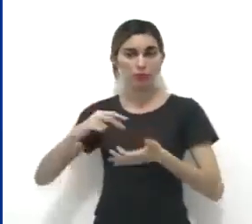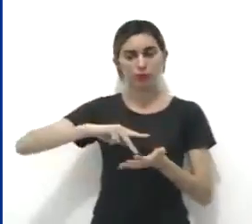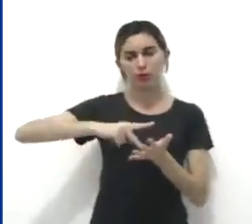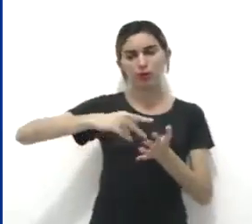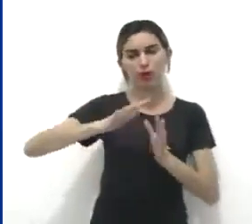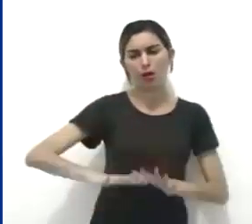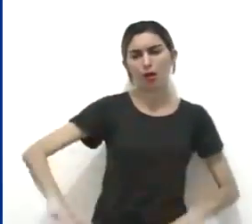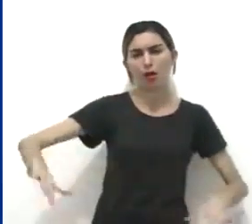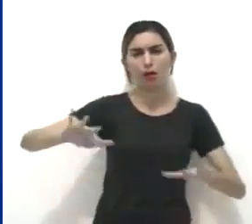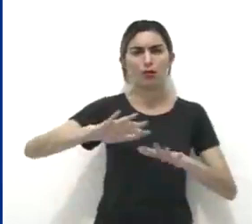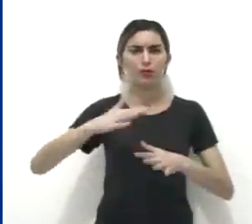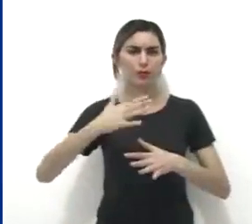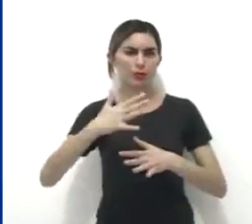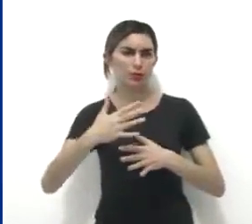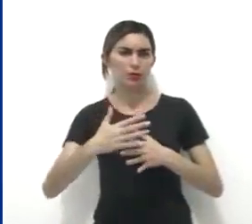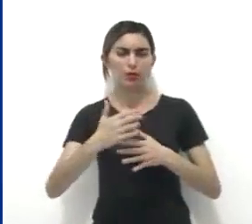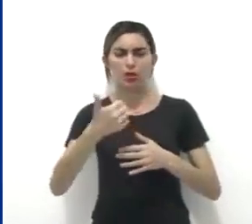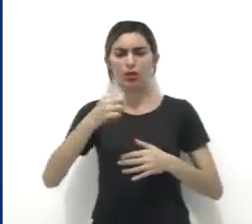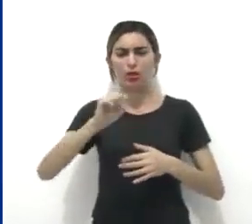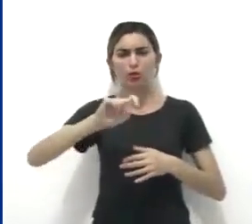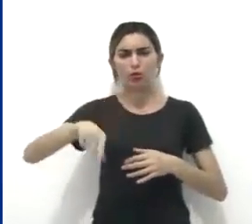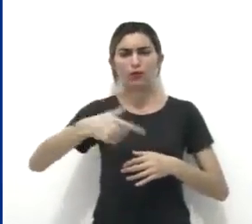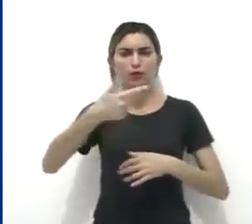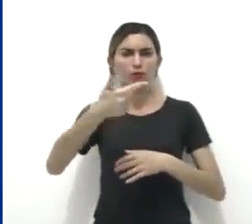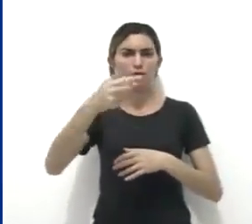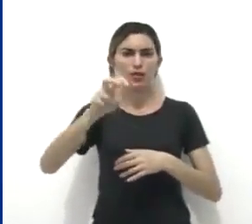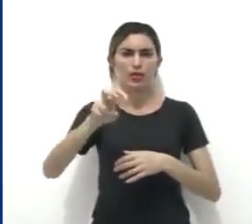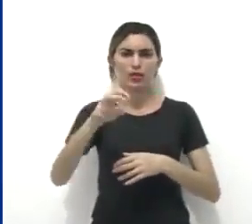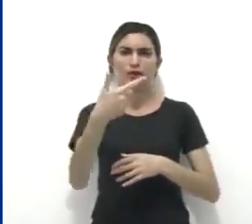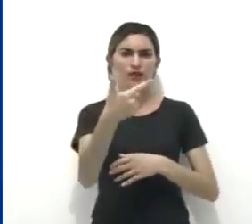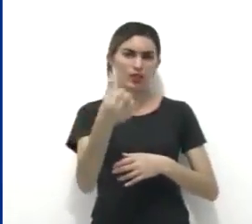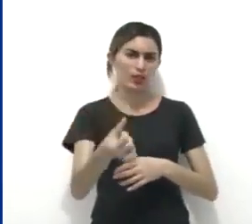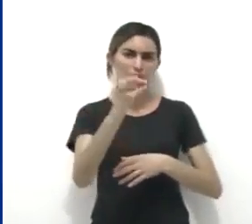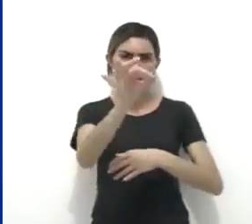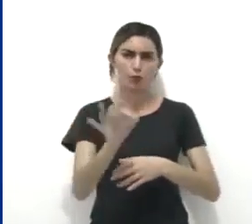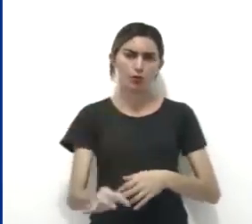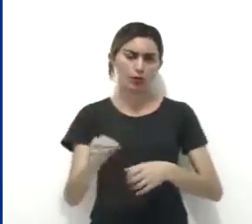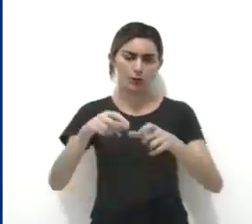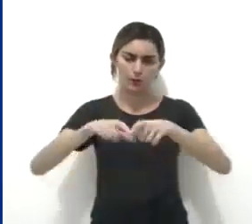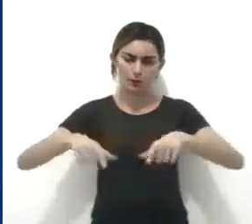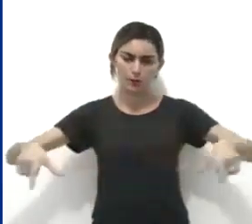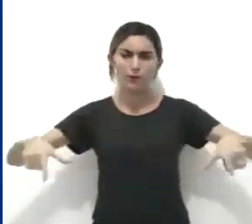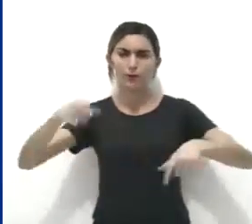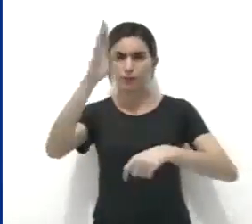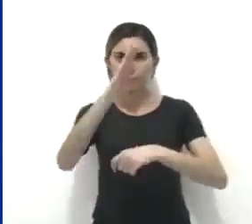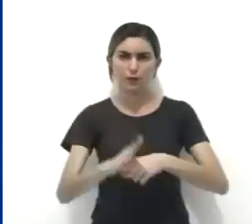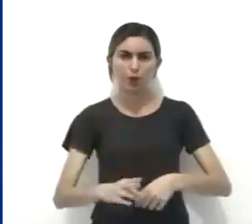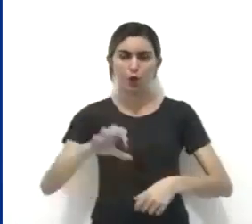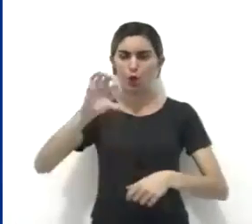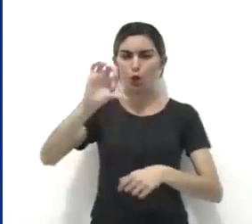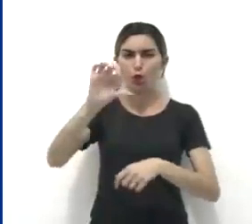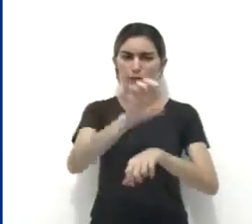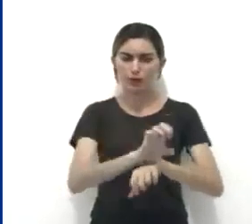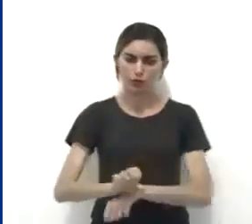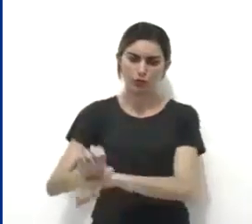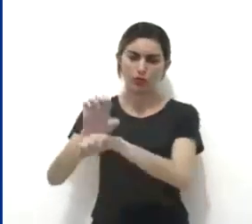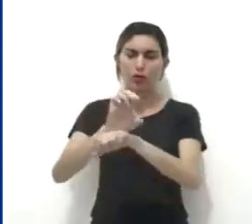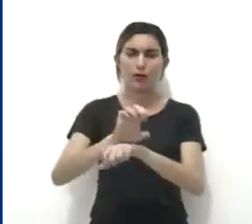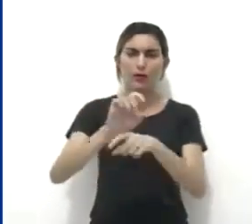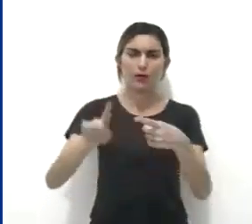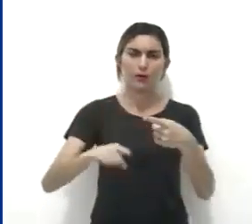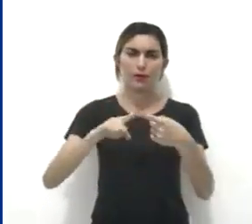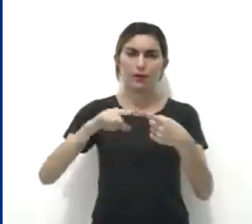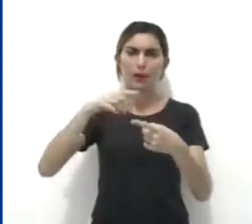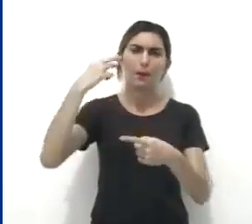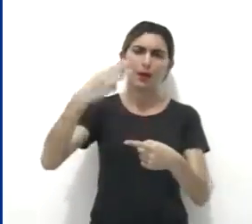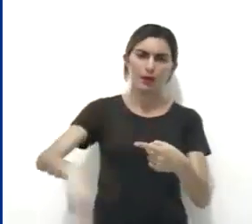Com uma área que corresponde mais ou menos a 18,26% do território brasileiro, é formado por 9 estados.